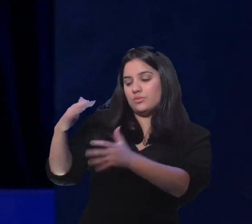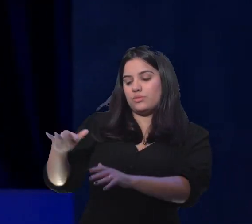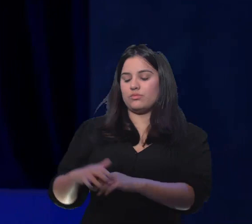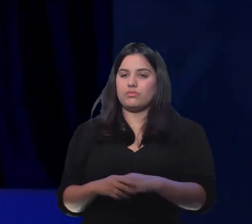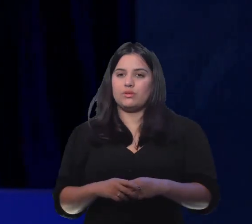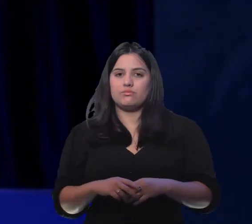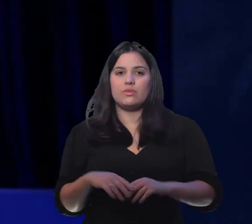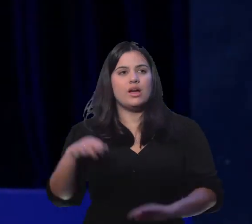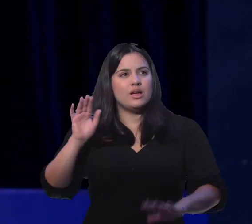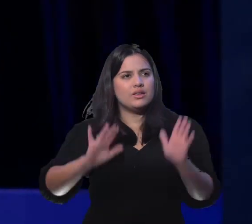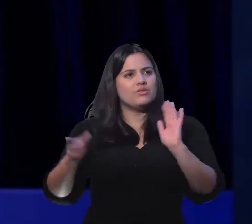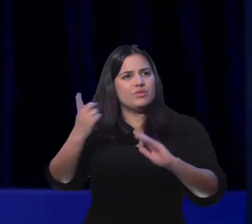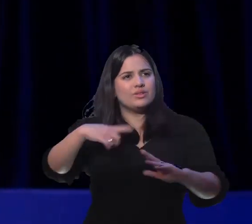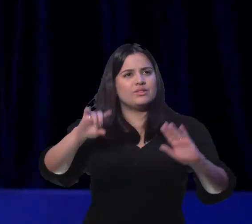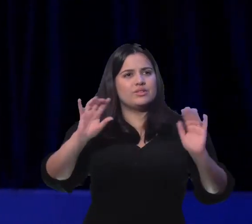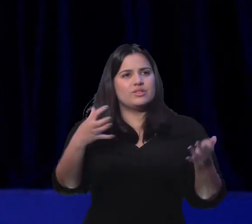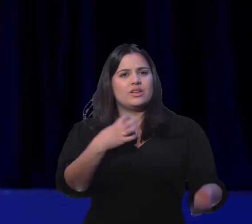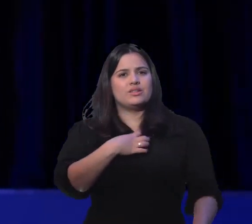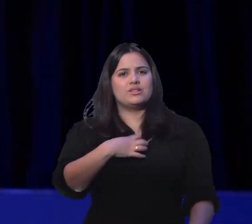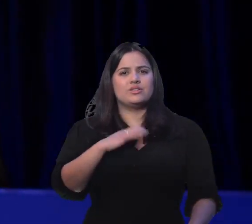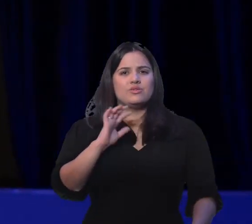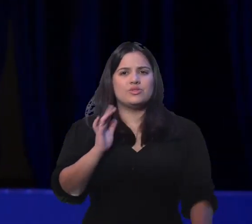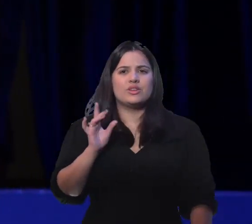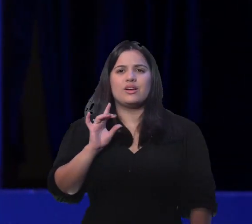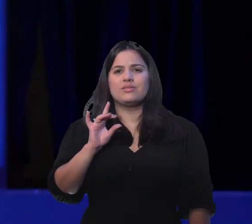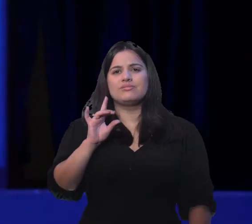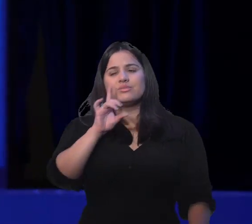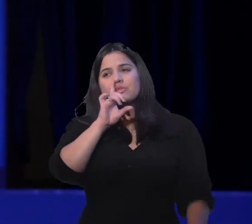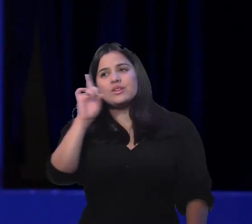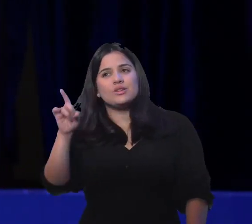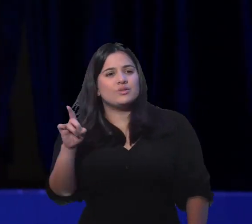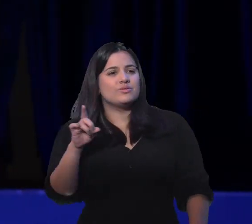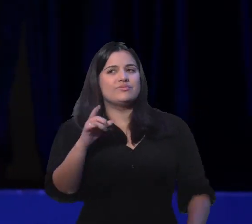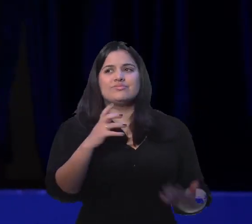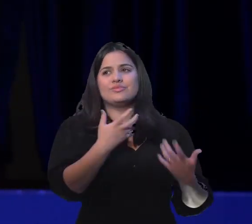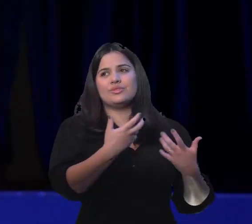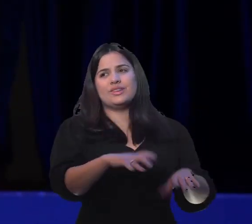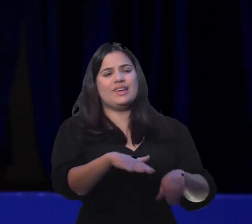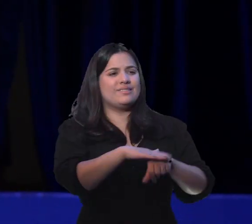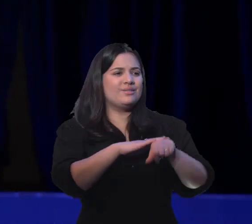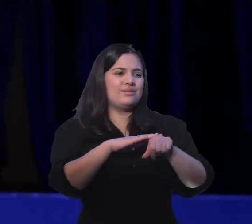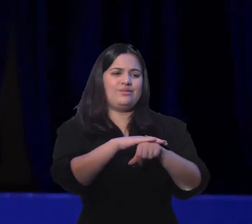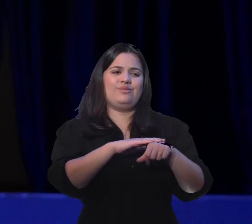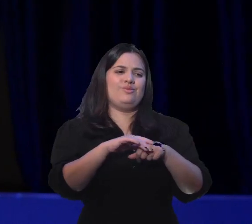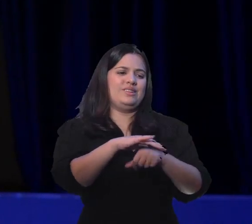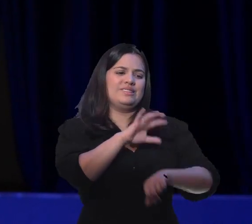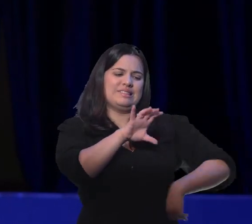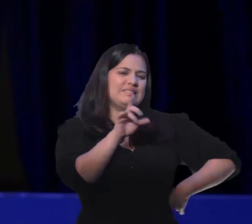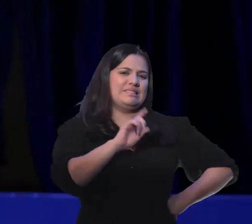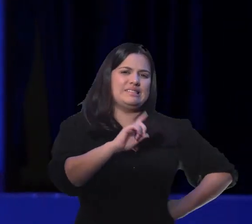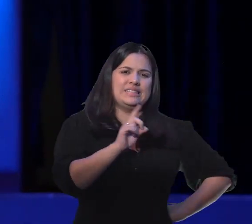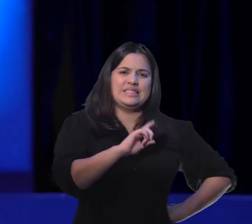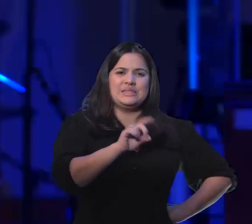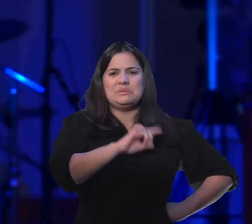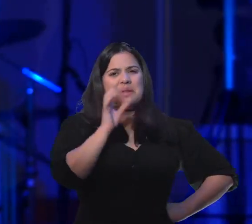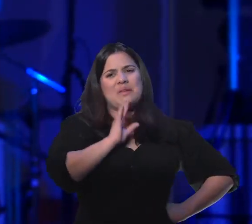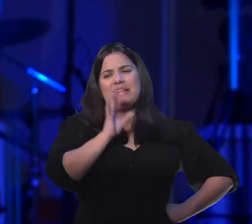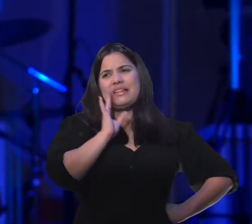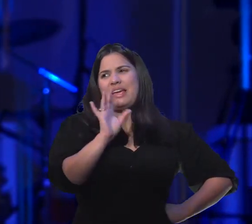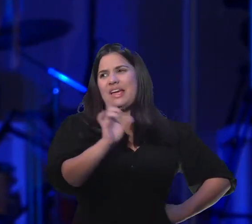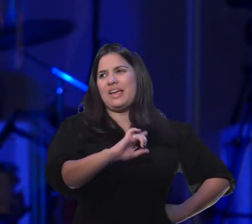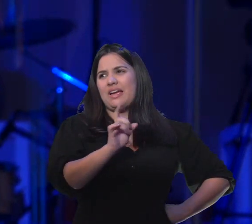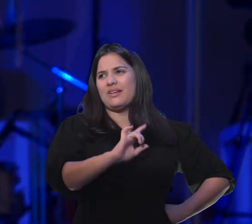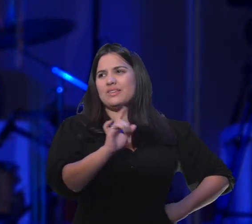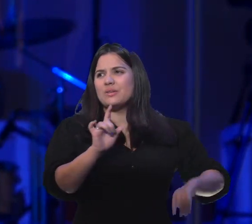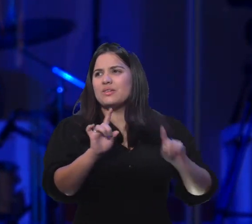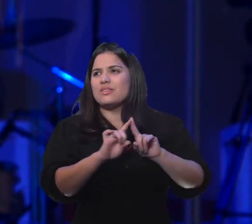no teu coração. Querida, não faça isso. Querido, não conversa desse jeito. Não é legal. Mas você está